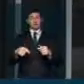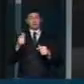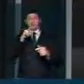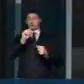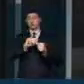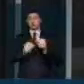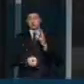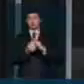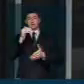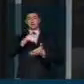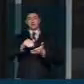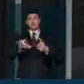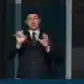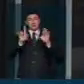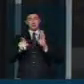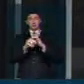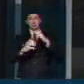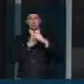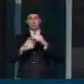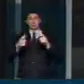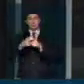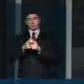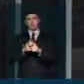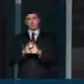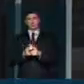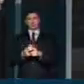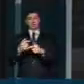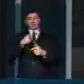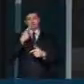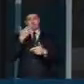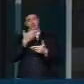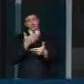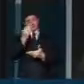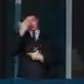Secretaria Especial da Micro e Pequena Empresa. É o que eu tinha a dizer, senhor presidente. Muito obrigado.